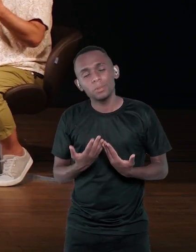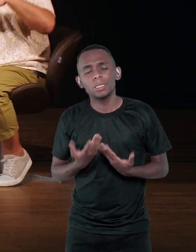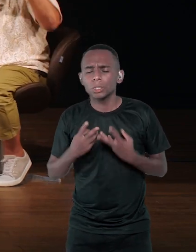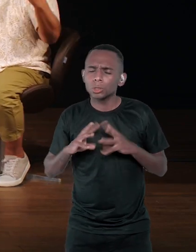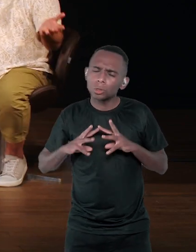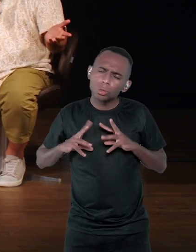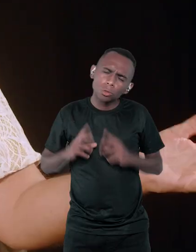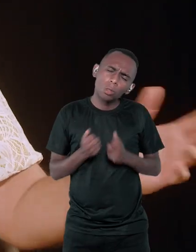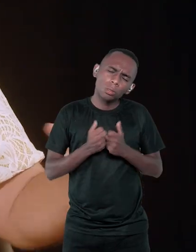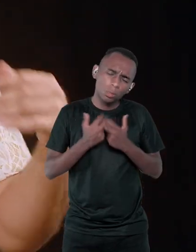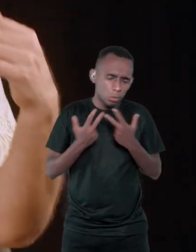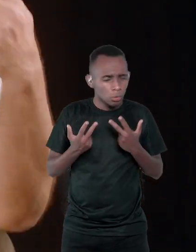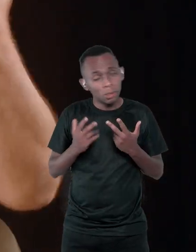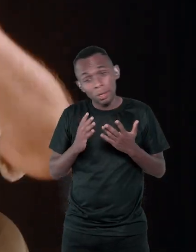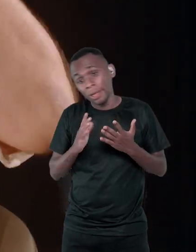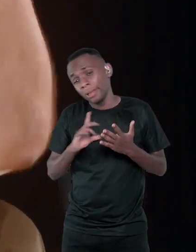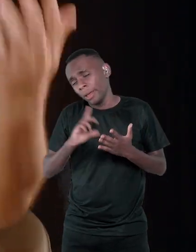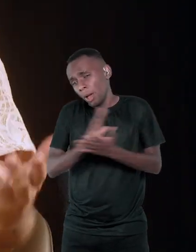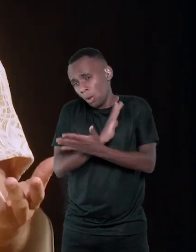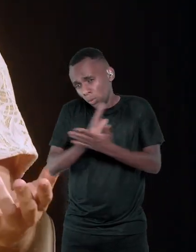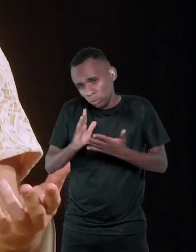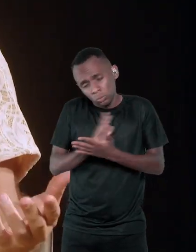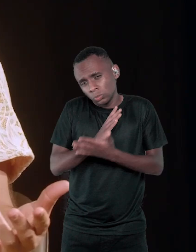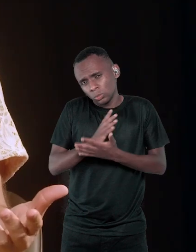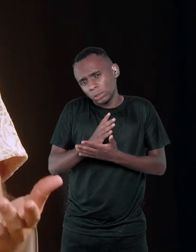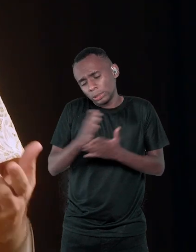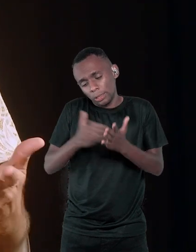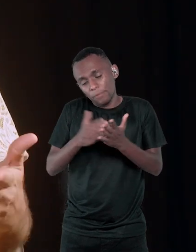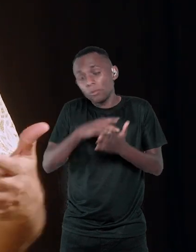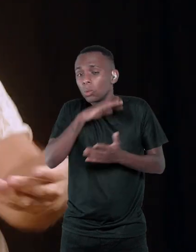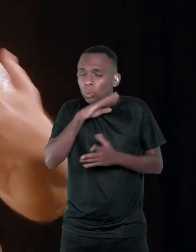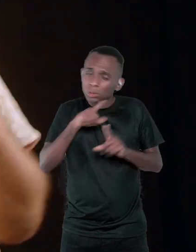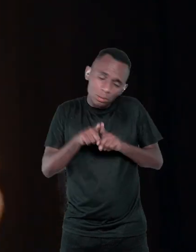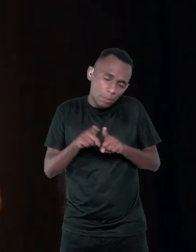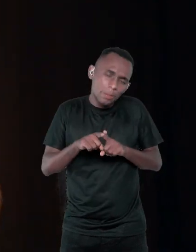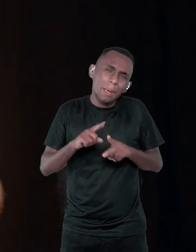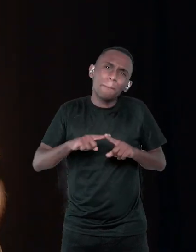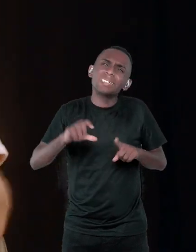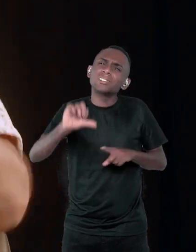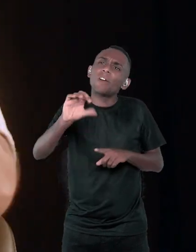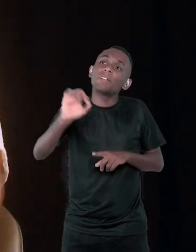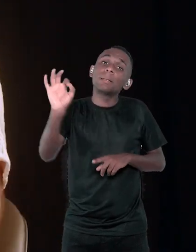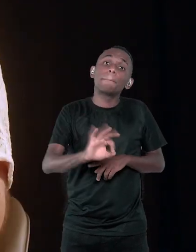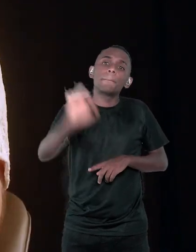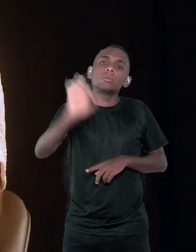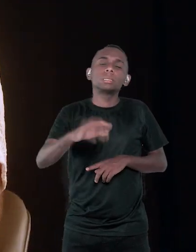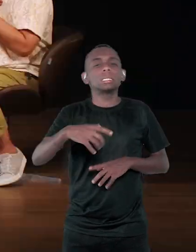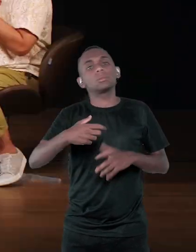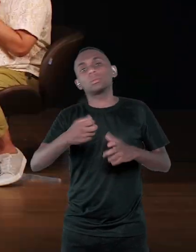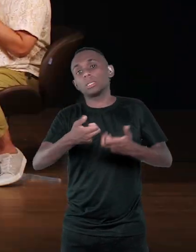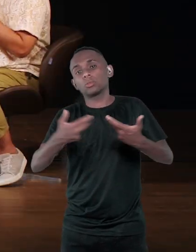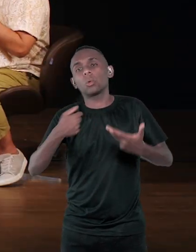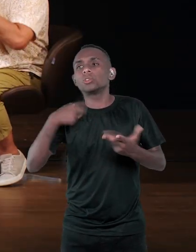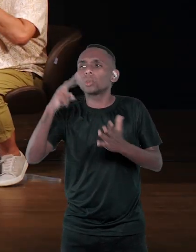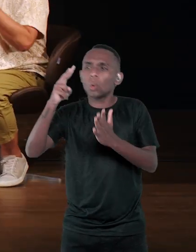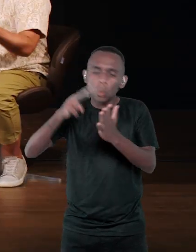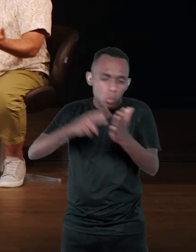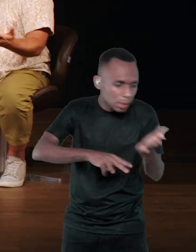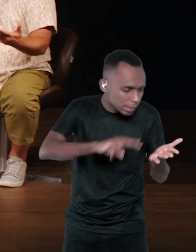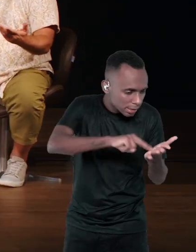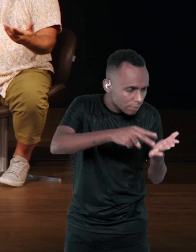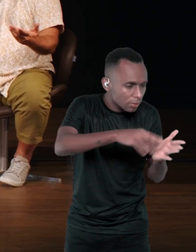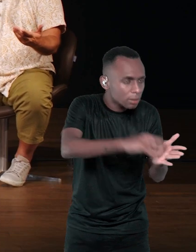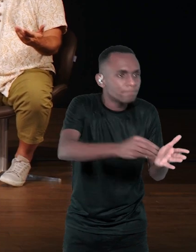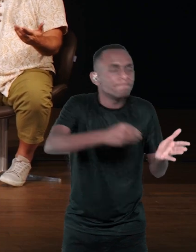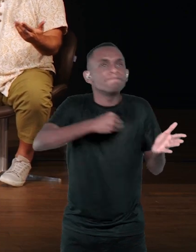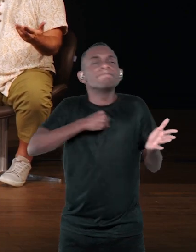coisas que eu... Tem livro ruim que a gente lê também, mas 90% das coisas que eu leio, eu falo, eu me sinto recompensado. É literalmente uma